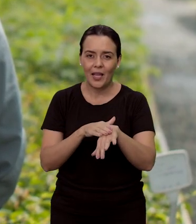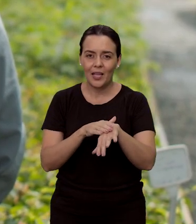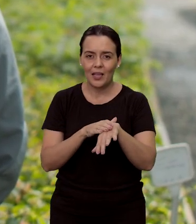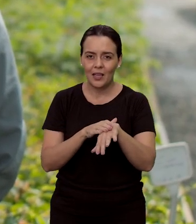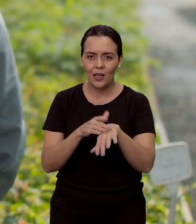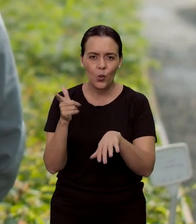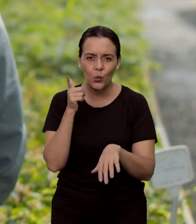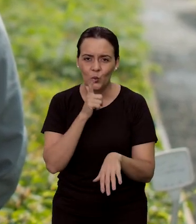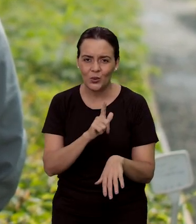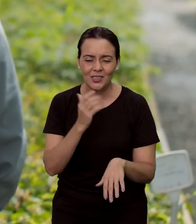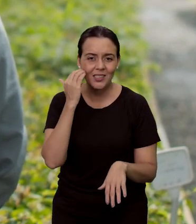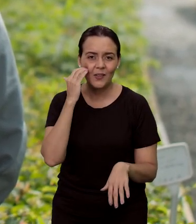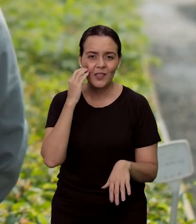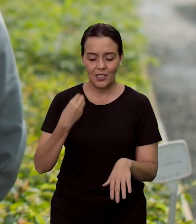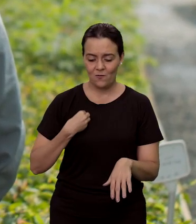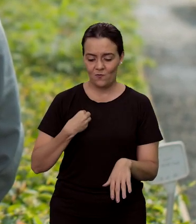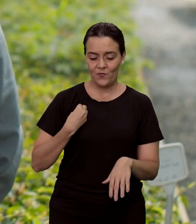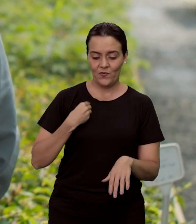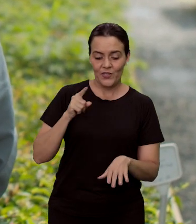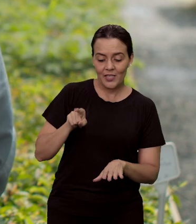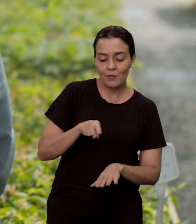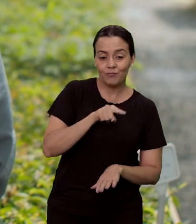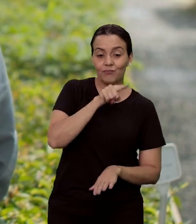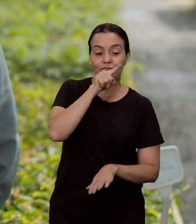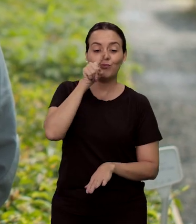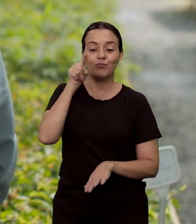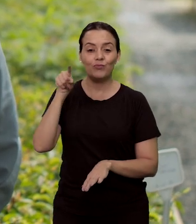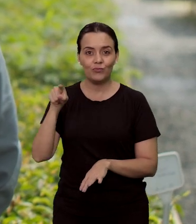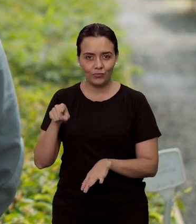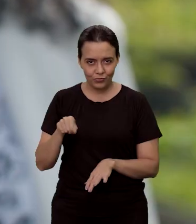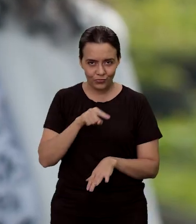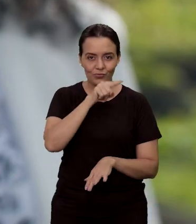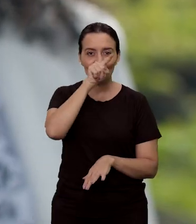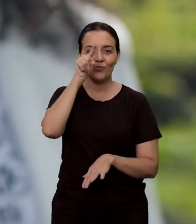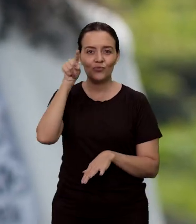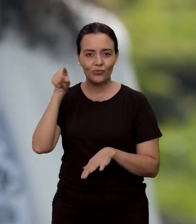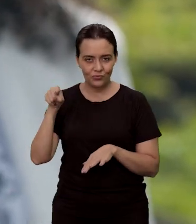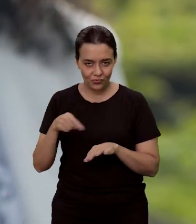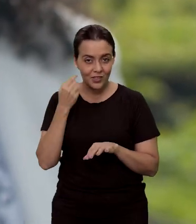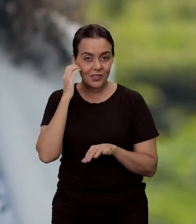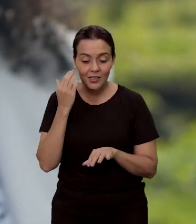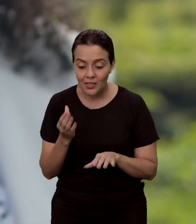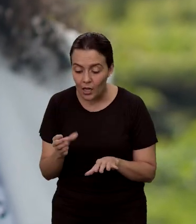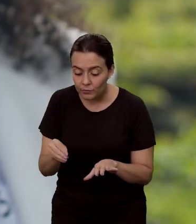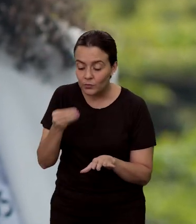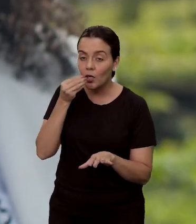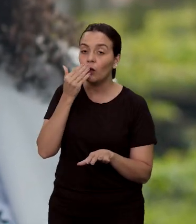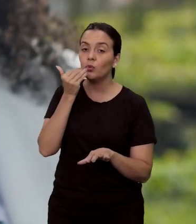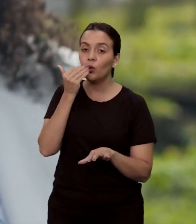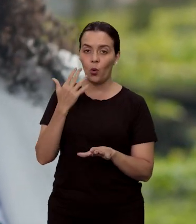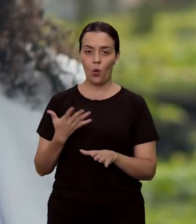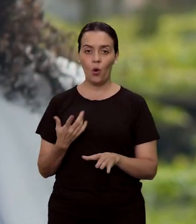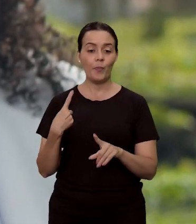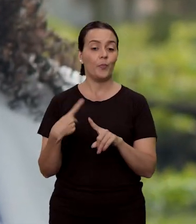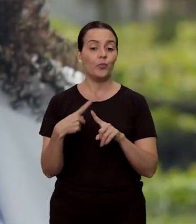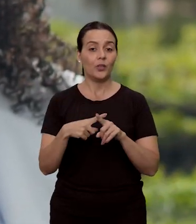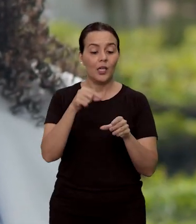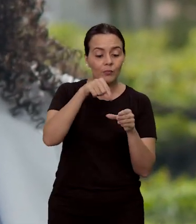entendendo os ciclos de vida da natureza, entendendo aquilo que ela come, de onde vem, por que